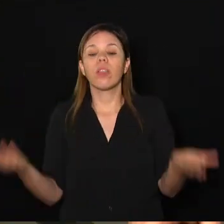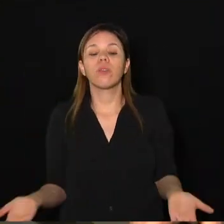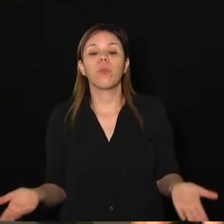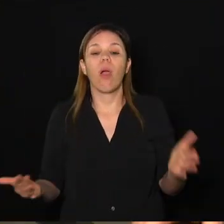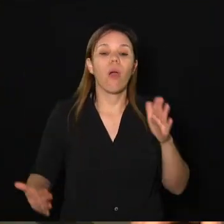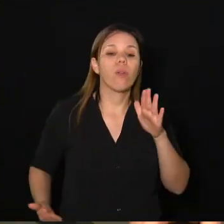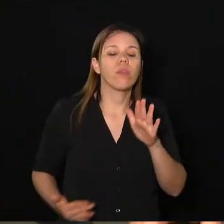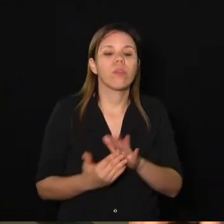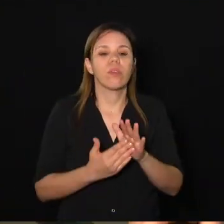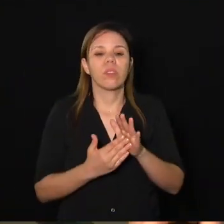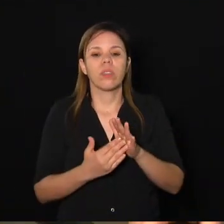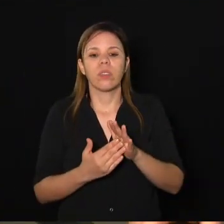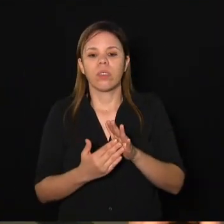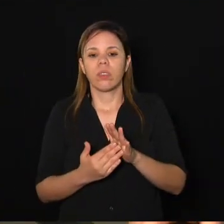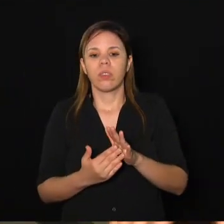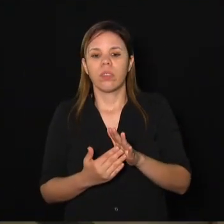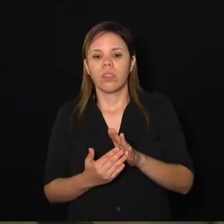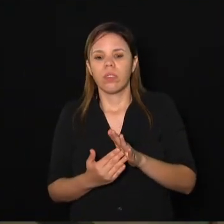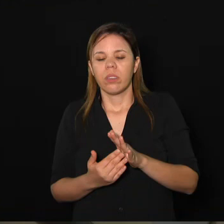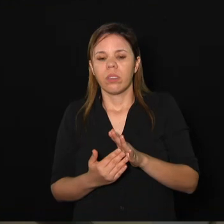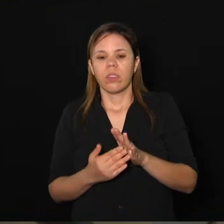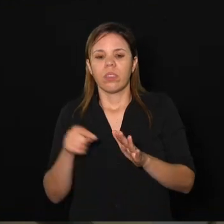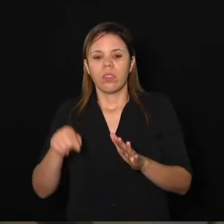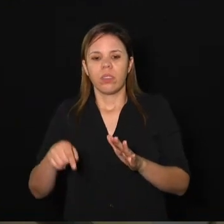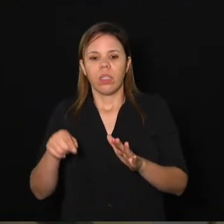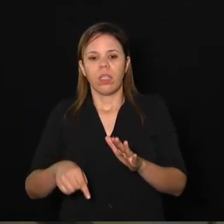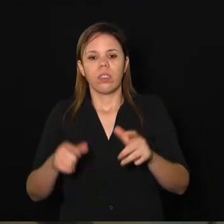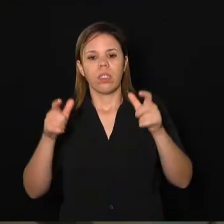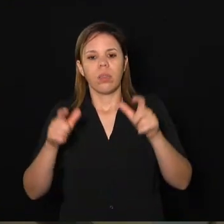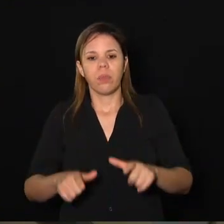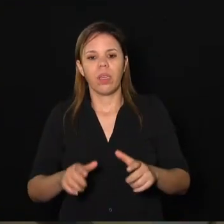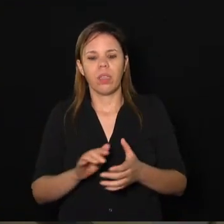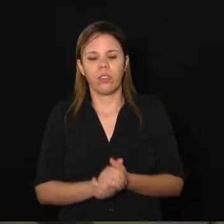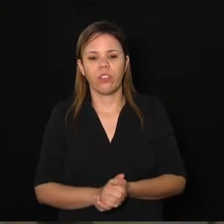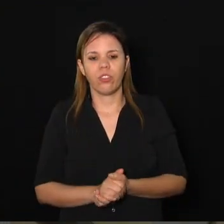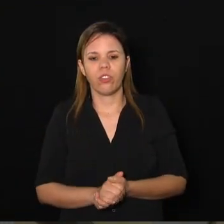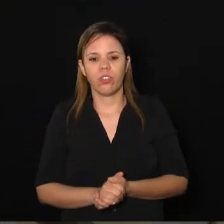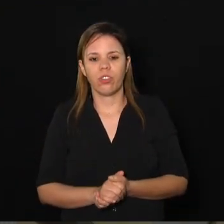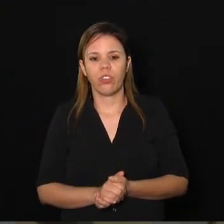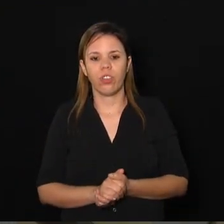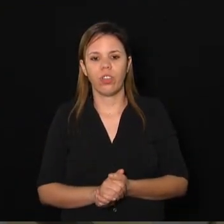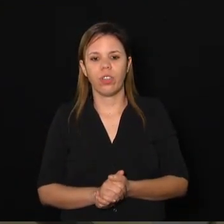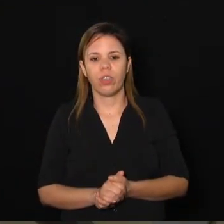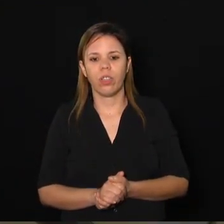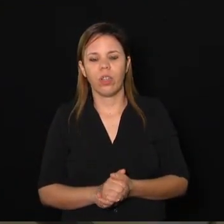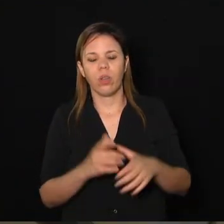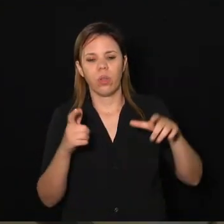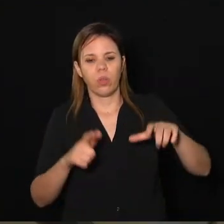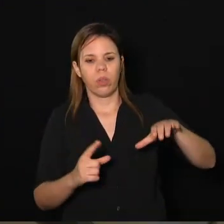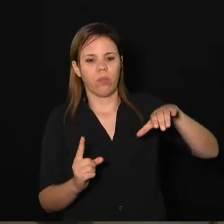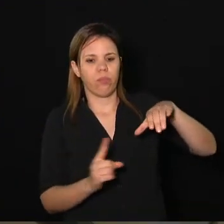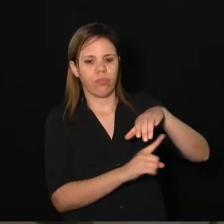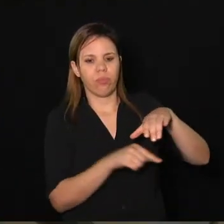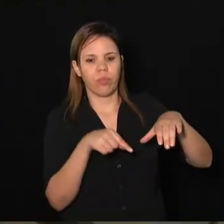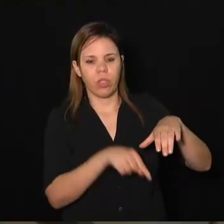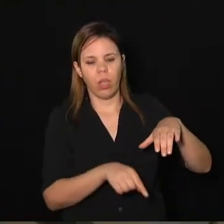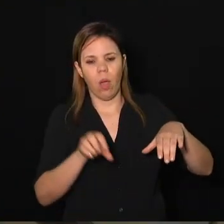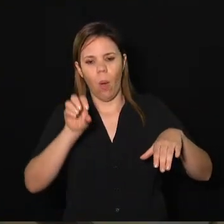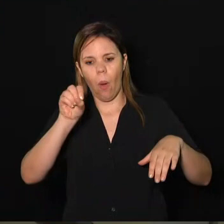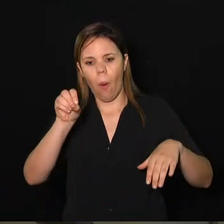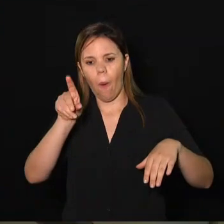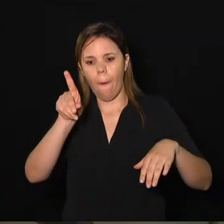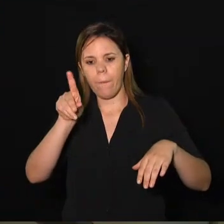limite de atuação do optometrista nesse ambiente chamado gabinete optométrico talvez isso mereça